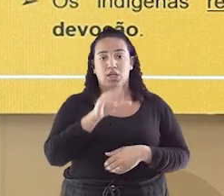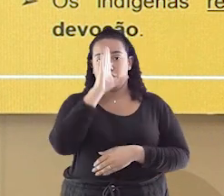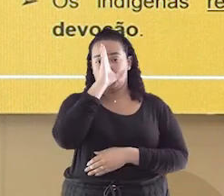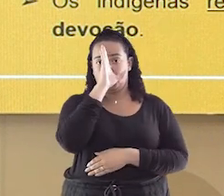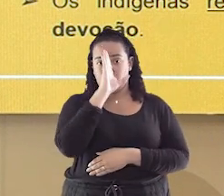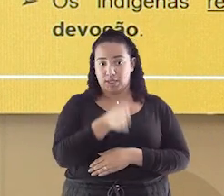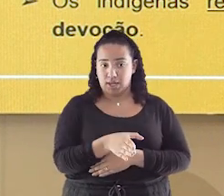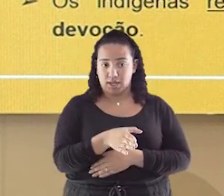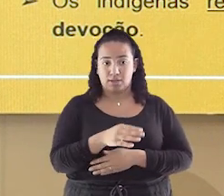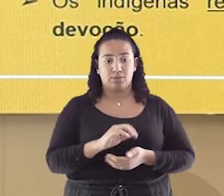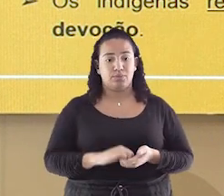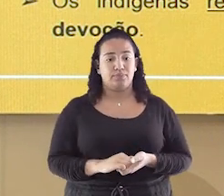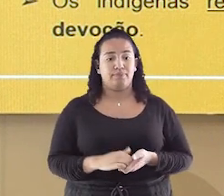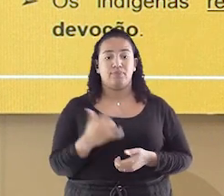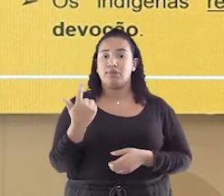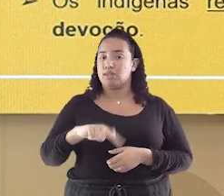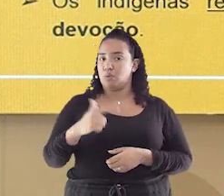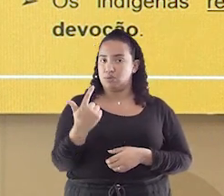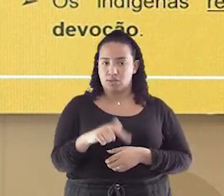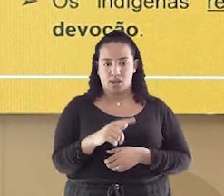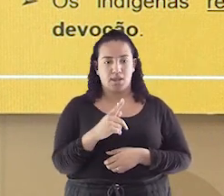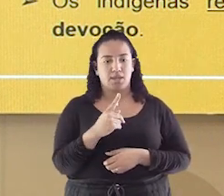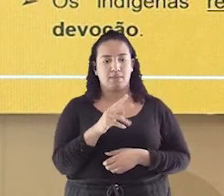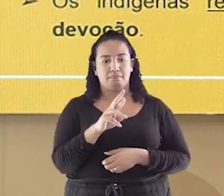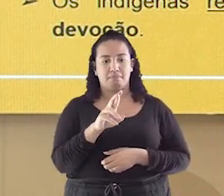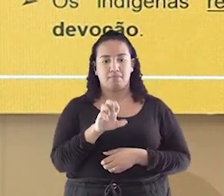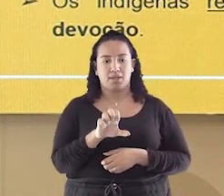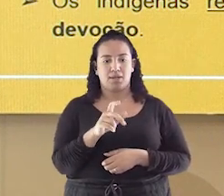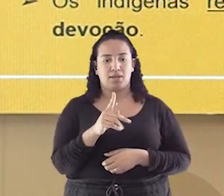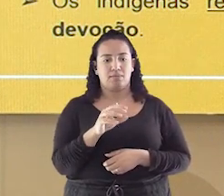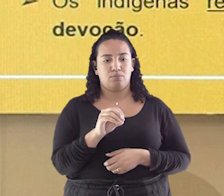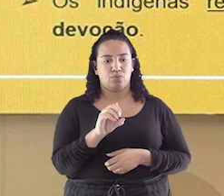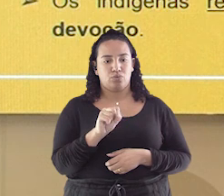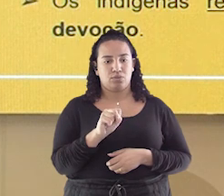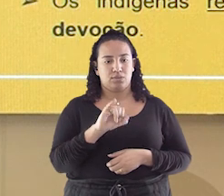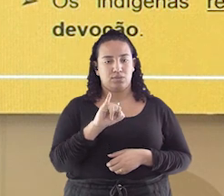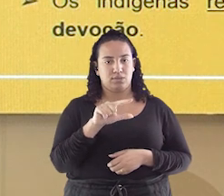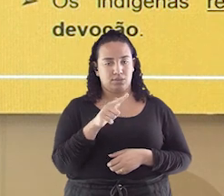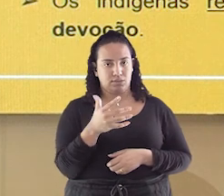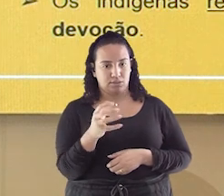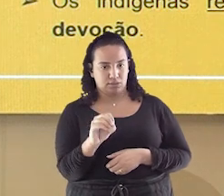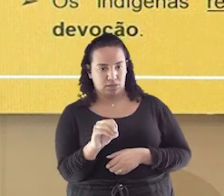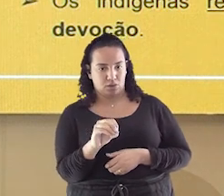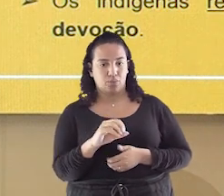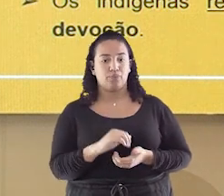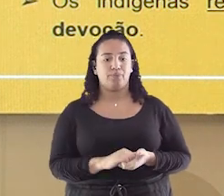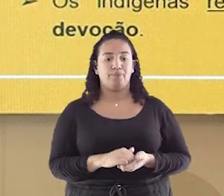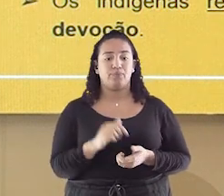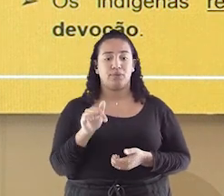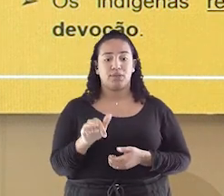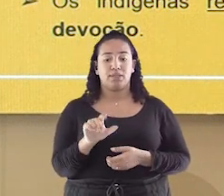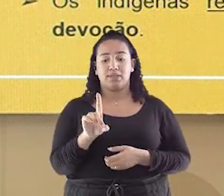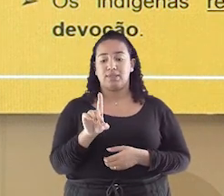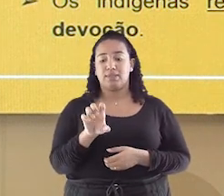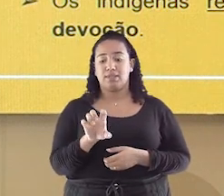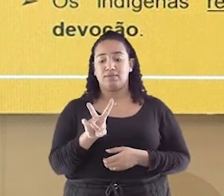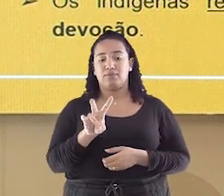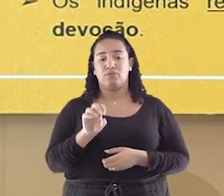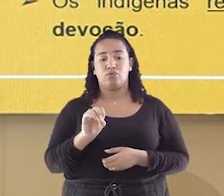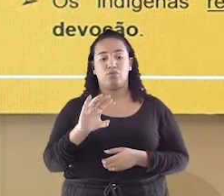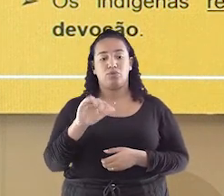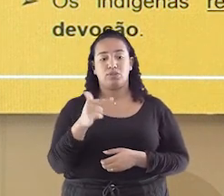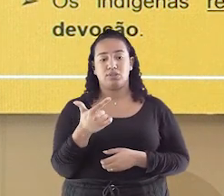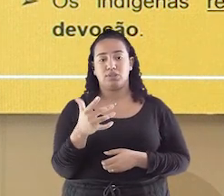objeto direto, não possui a preposição, ok? E com devoção é objeto